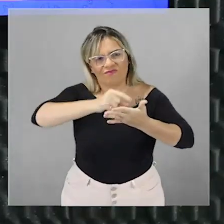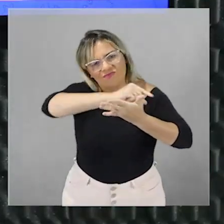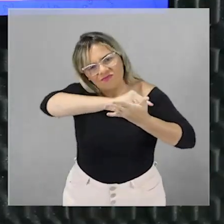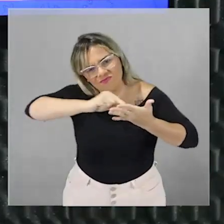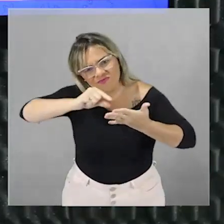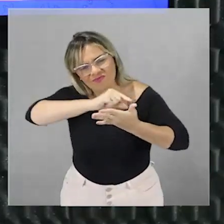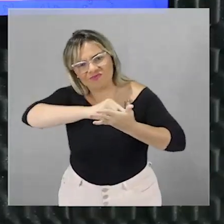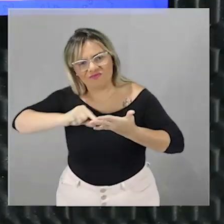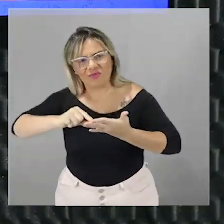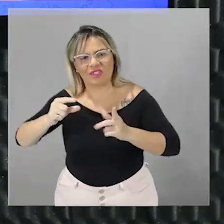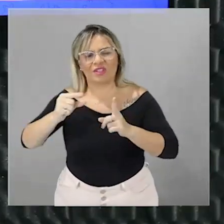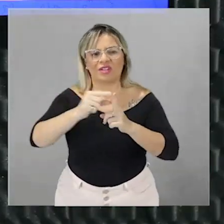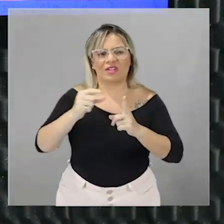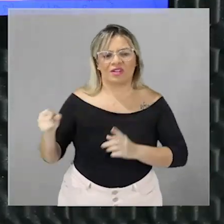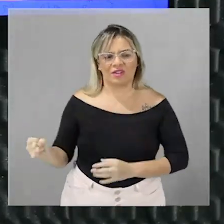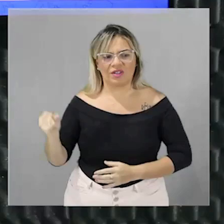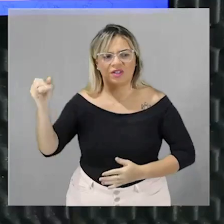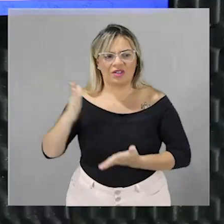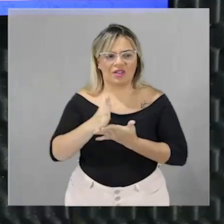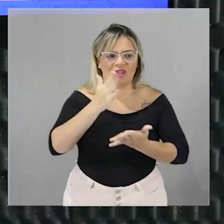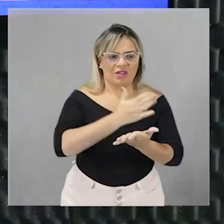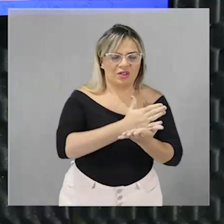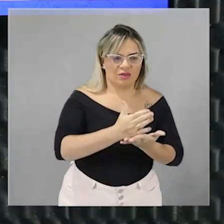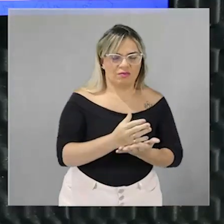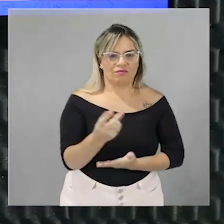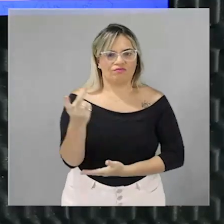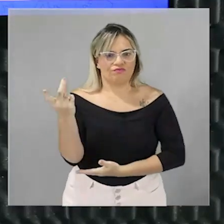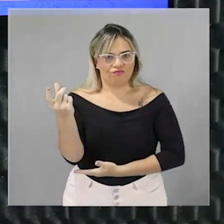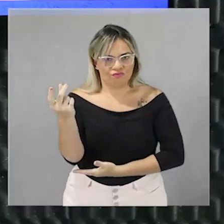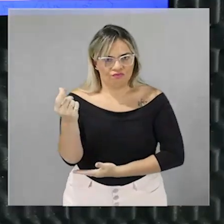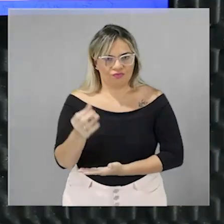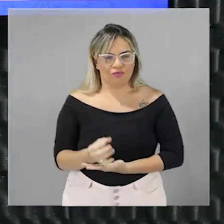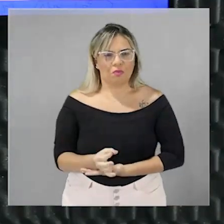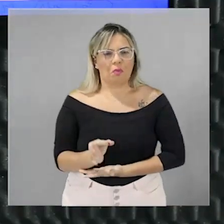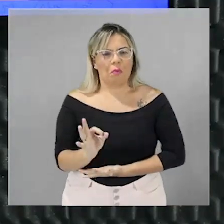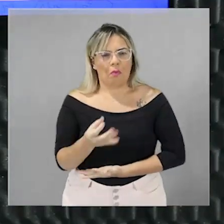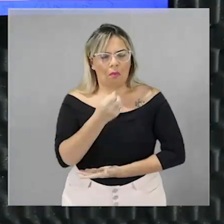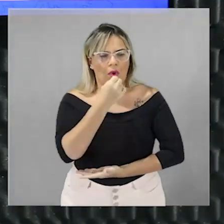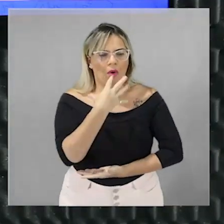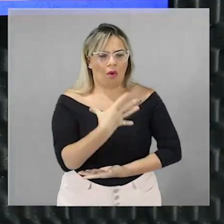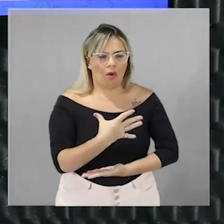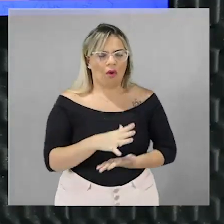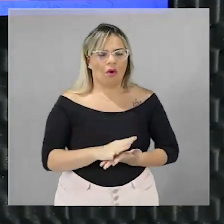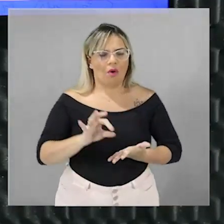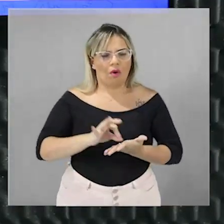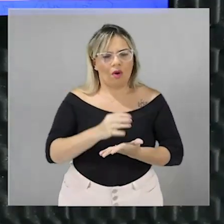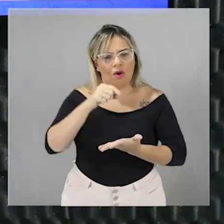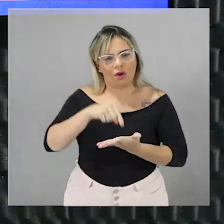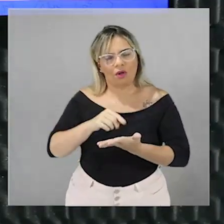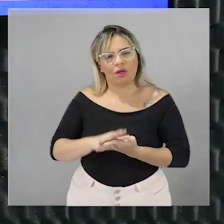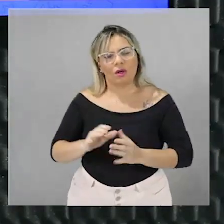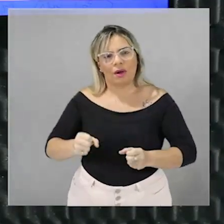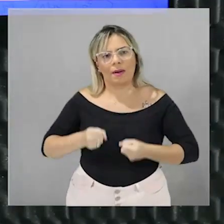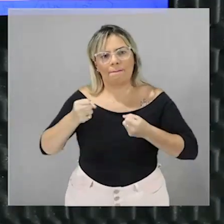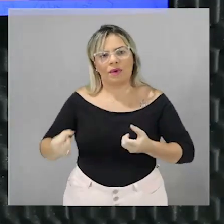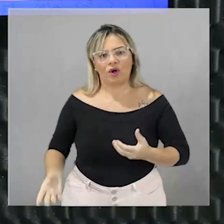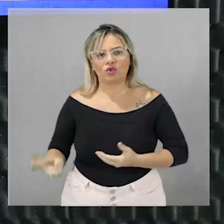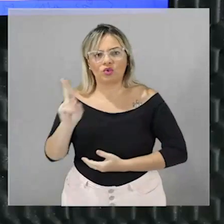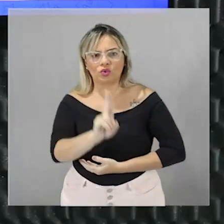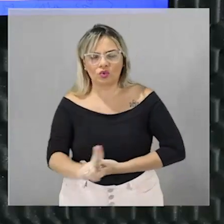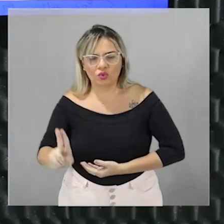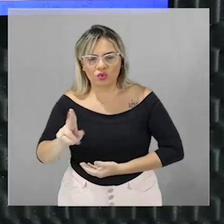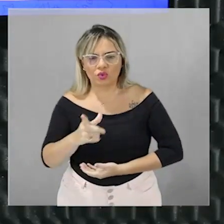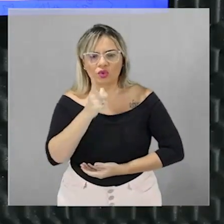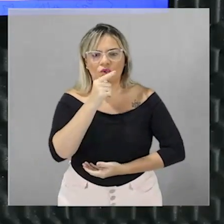os termos mais importantes. Ele começa logo dizendo preços justos, autorizações, né, para retirada da água, mantenham